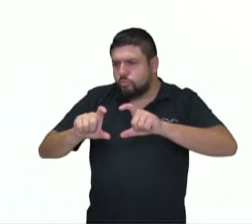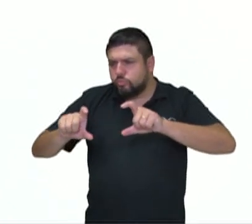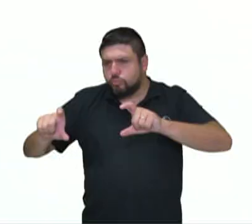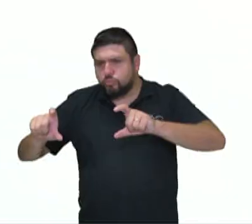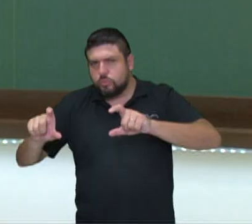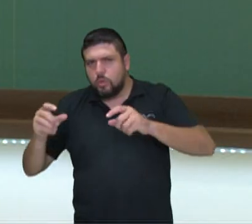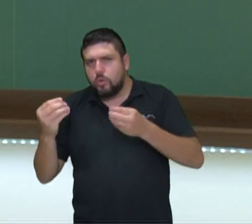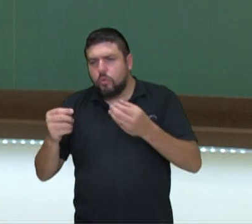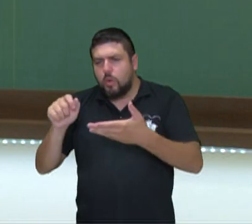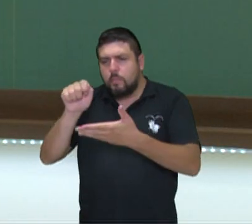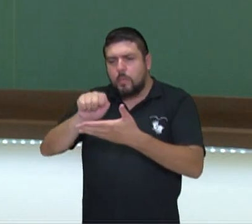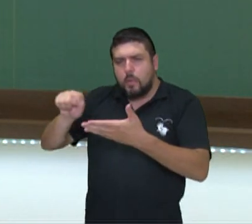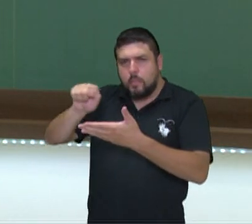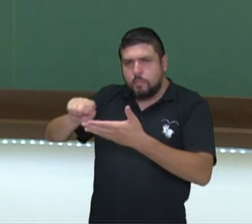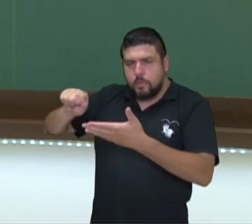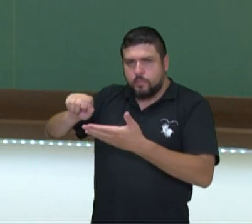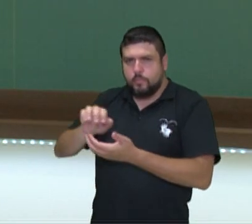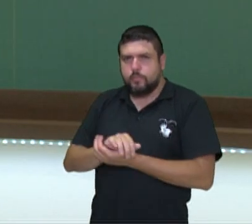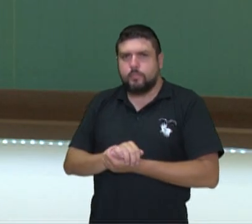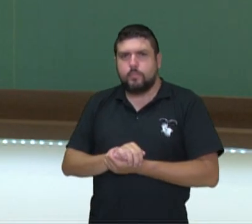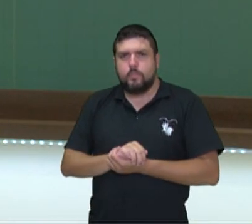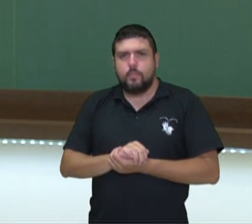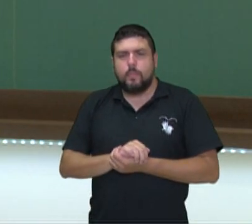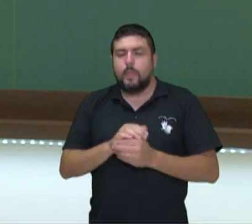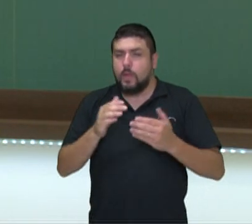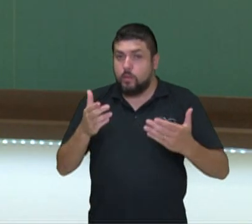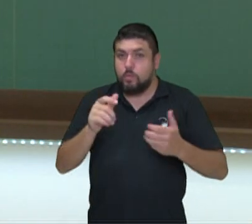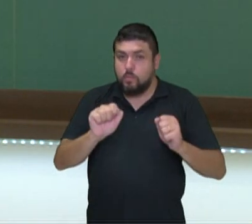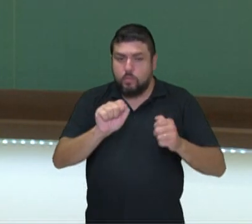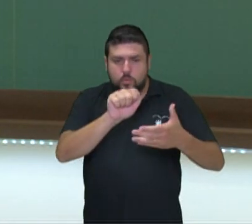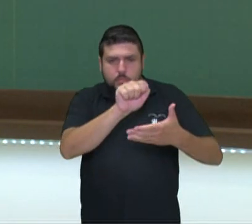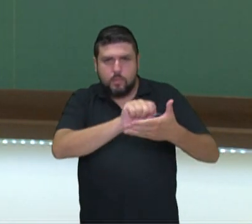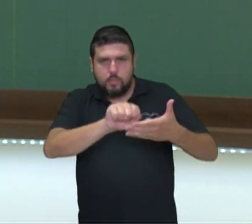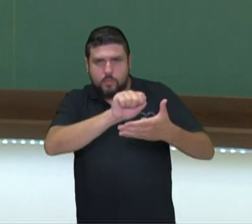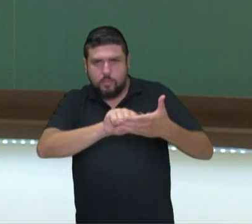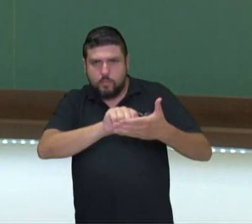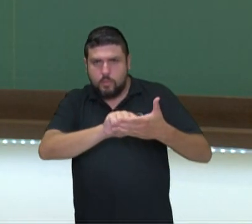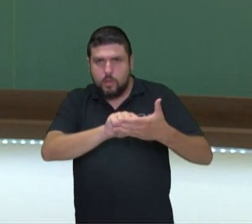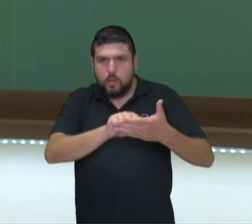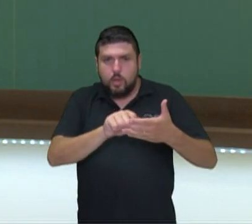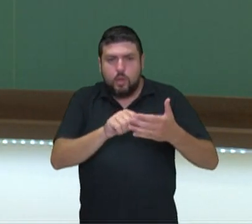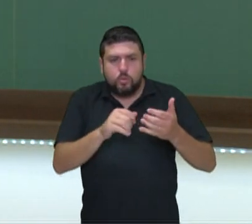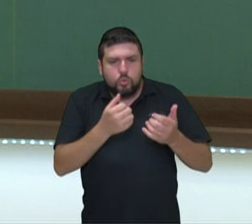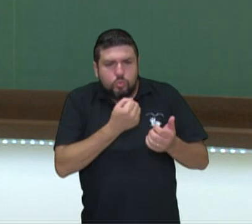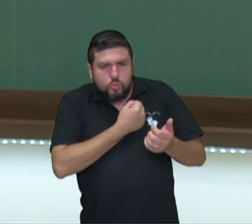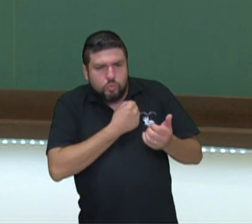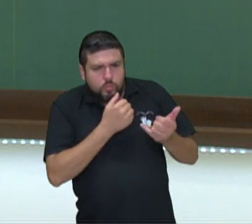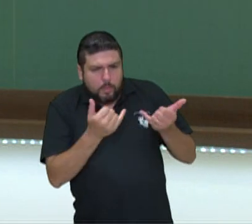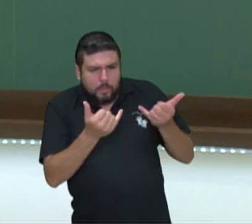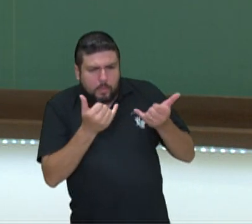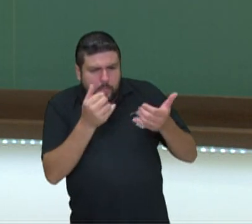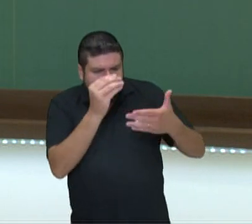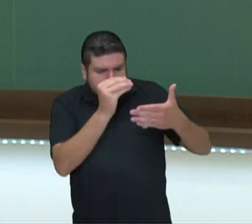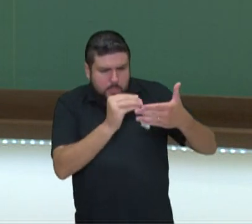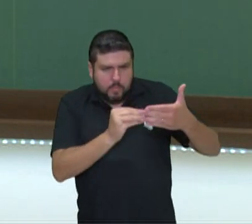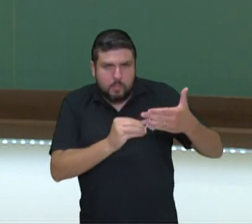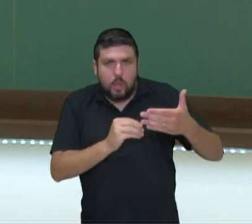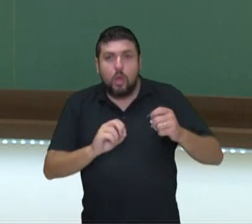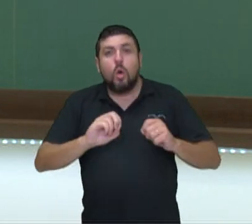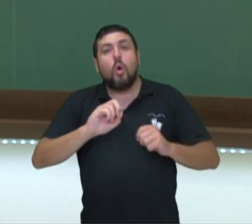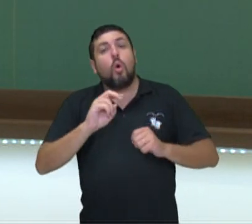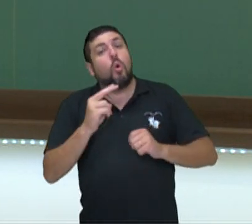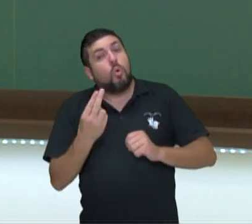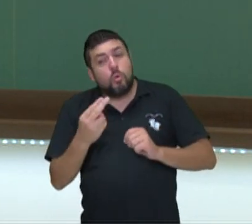Então, eu posso escrever essa regra a partir da informação algébrica, né, as informações numéricas, ou a partir da análise do gráfico